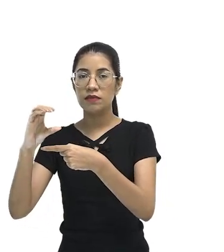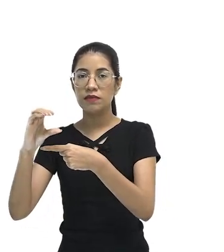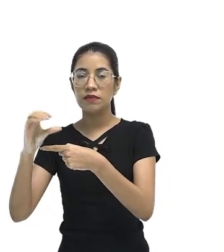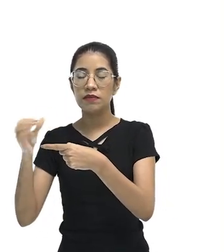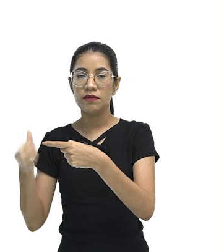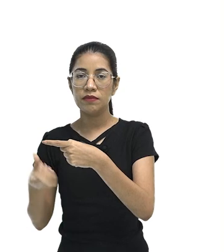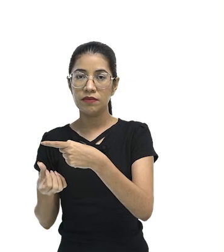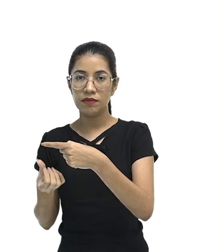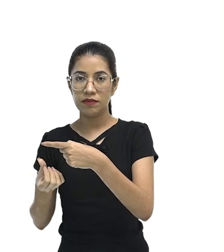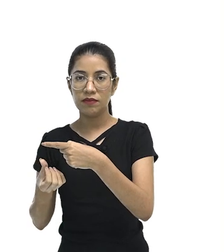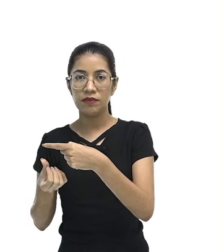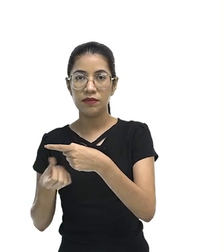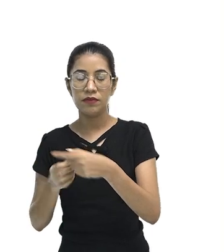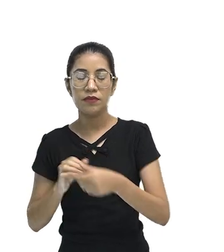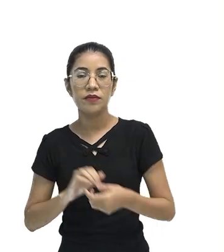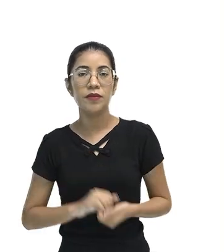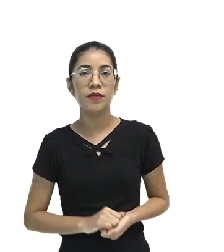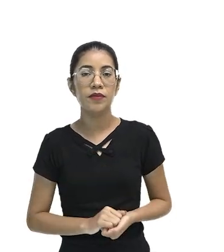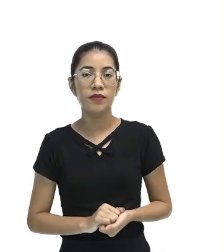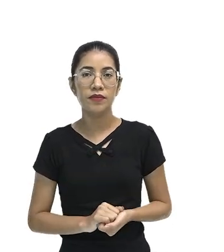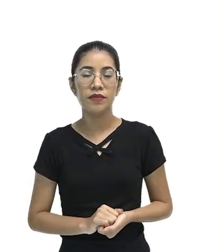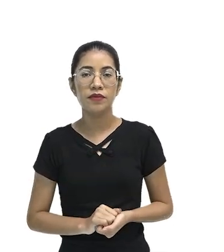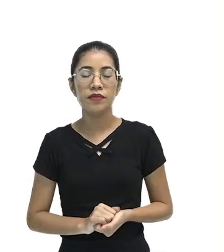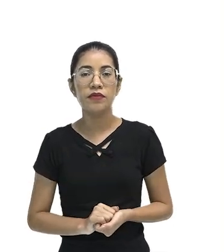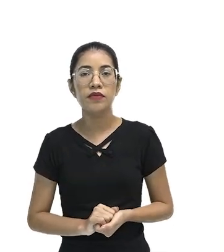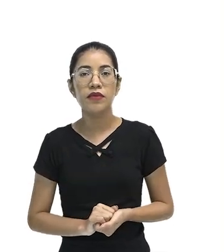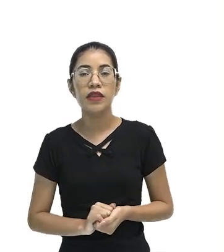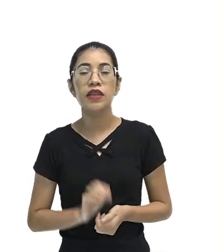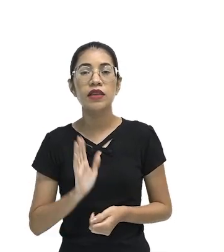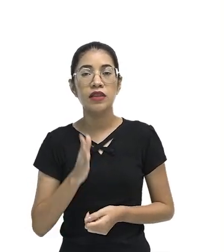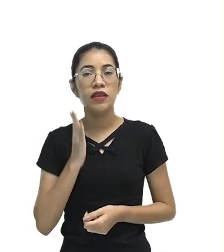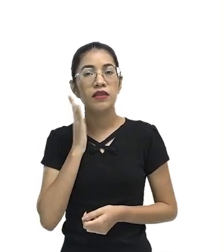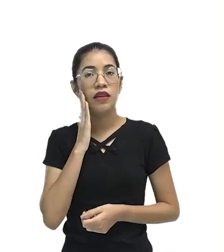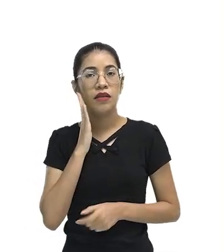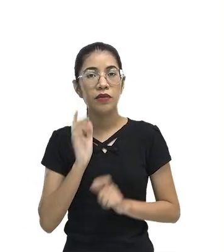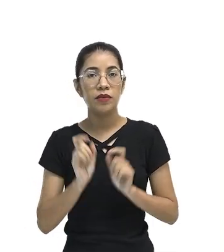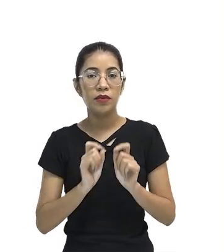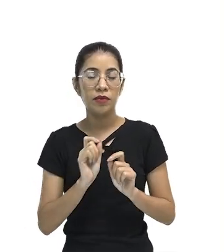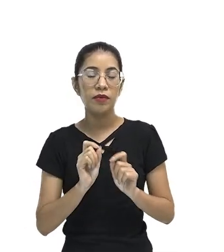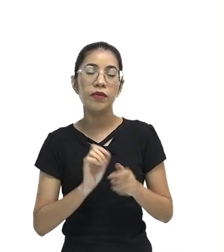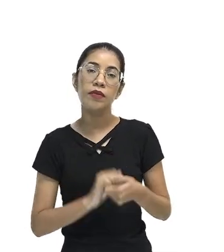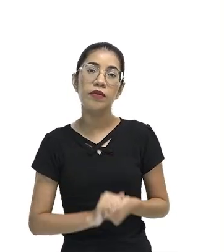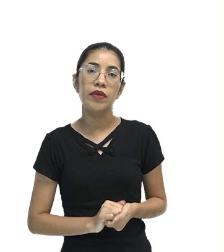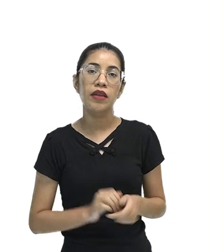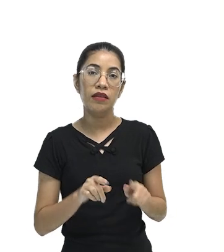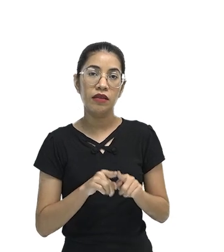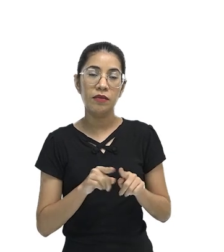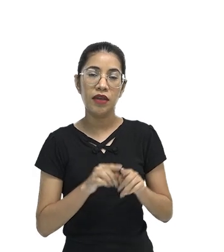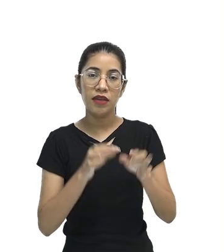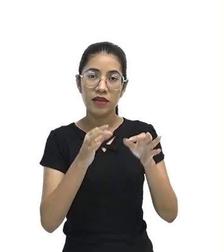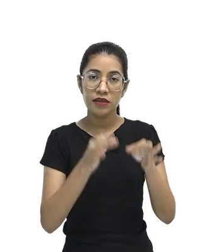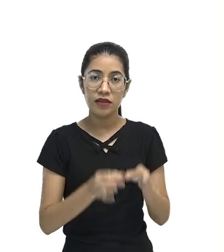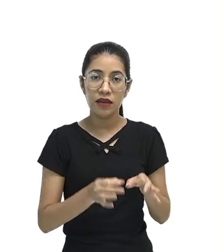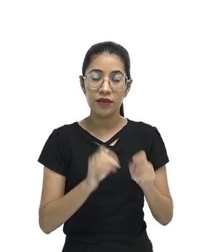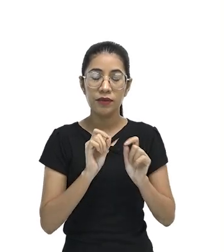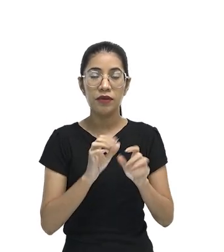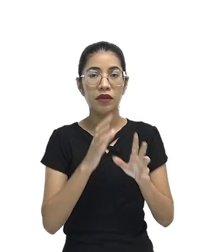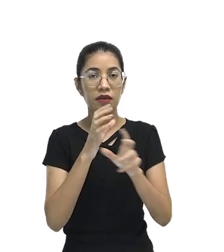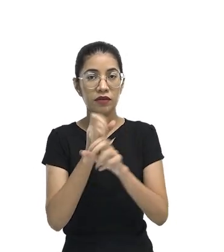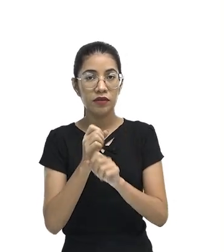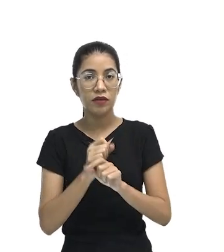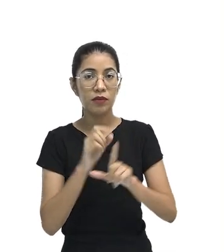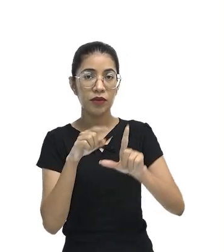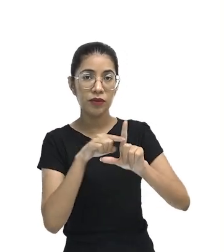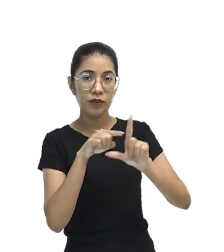tempo que eu tenho C sobre 6. O que a gente sabe, e tem certeza disso, é que a soma